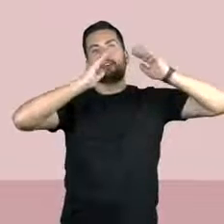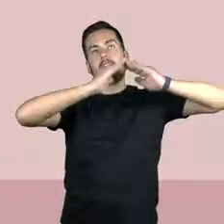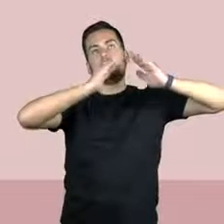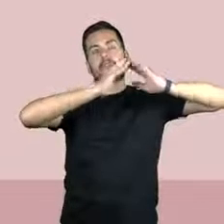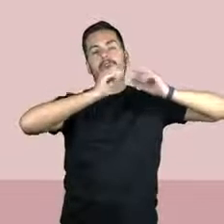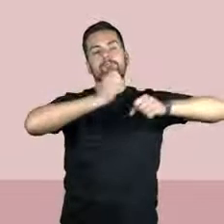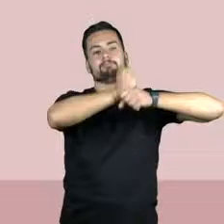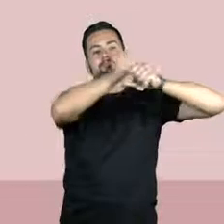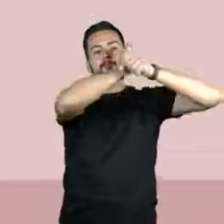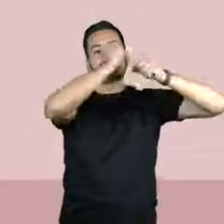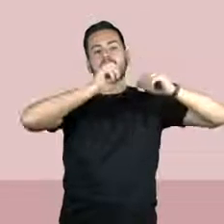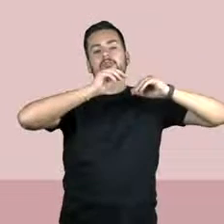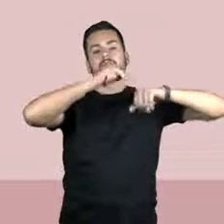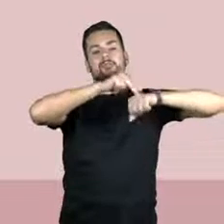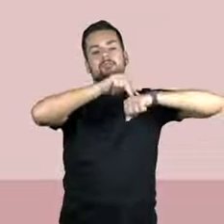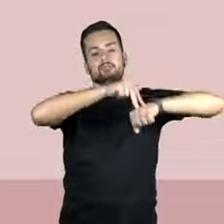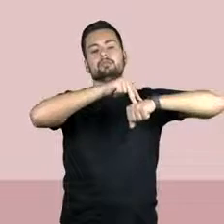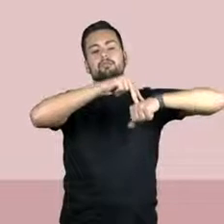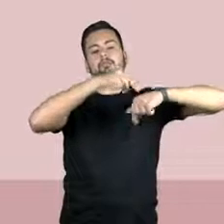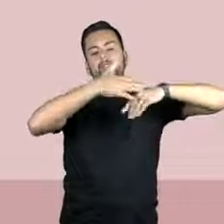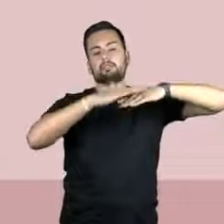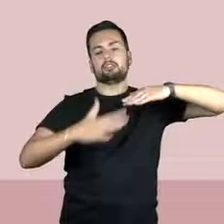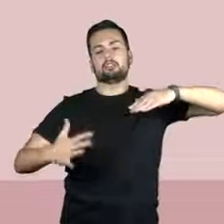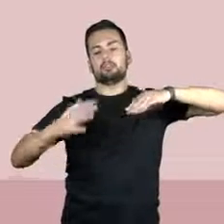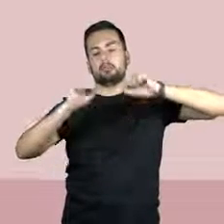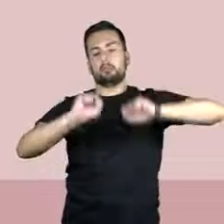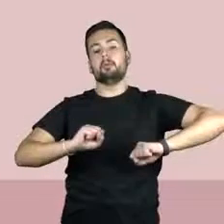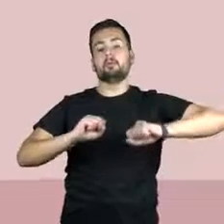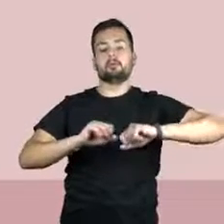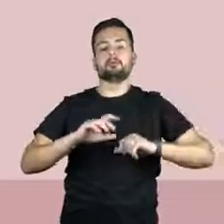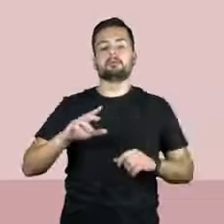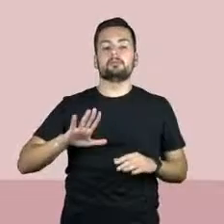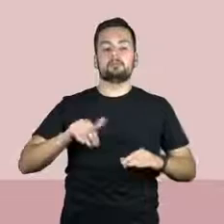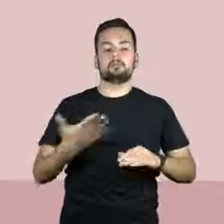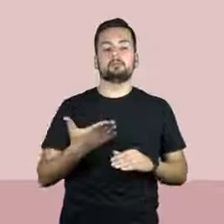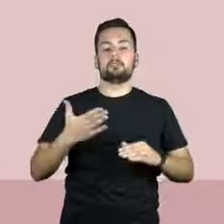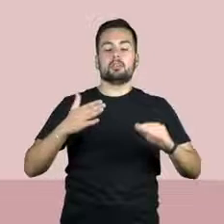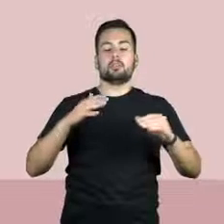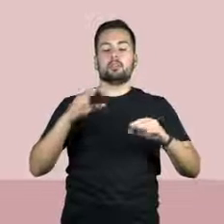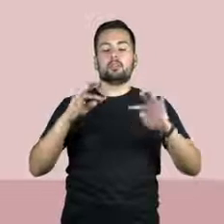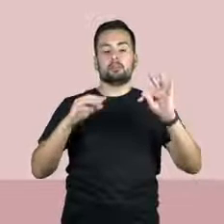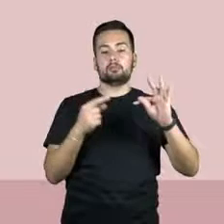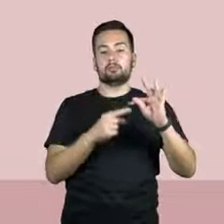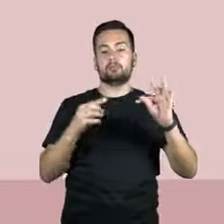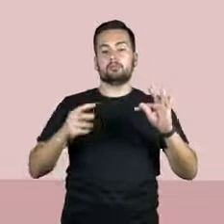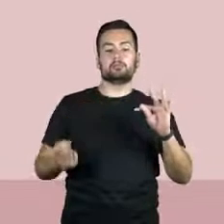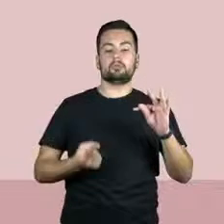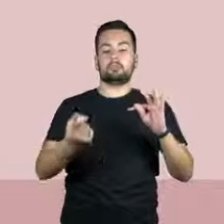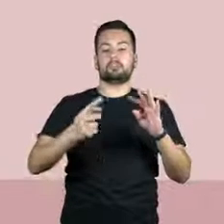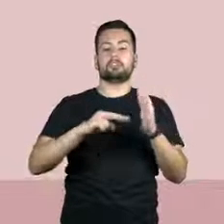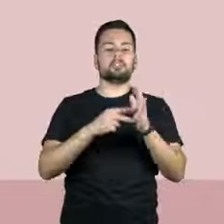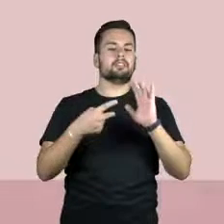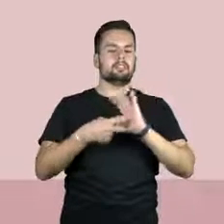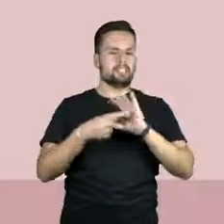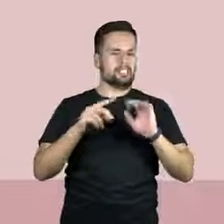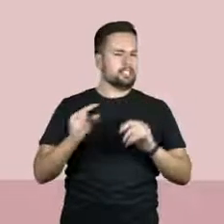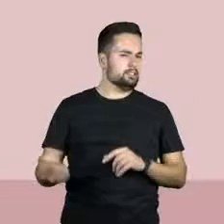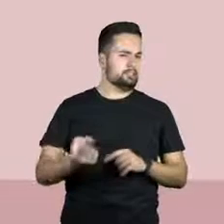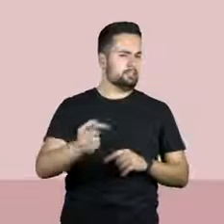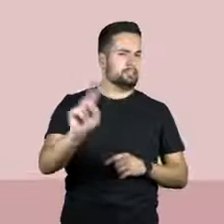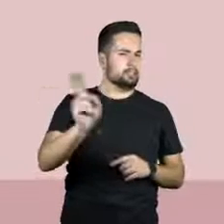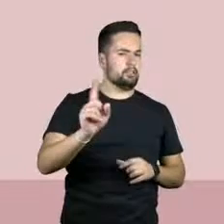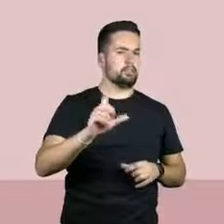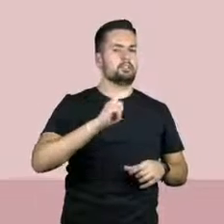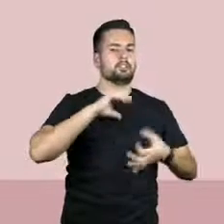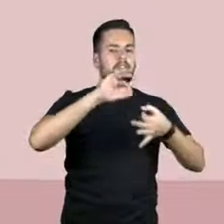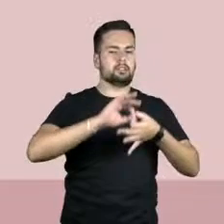corpo. Tá? Quando se fala sobre talude infinito, não quer dizer que ele é infinito, né? Ele tem uma distância de